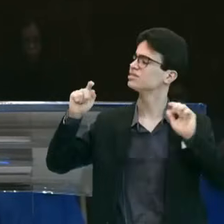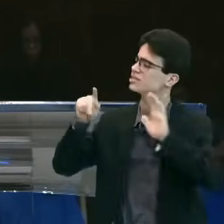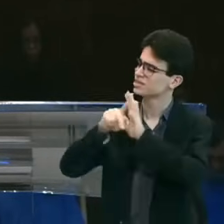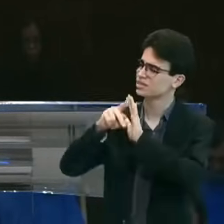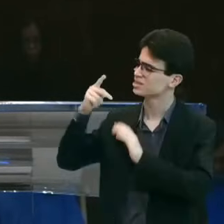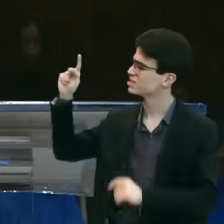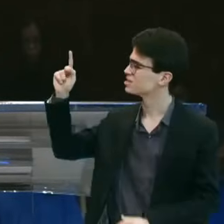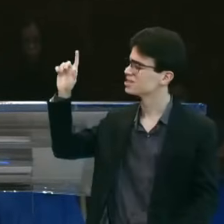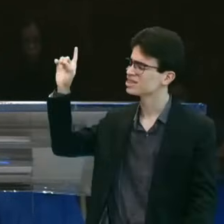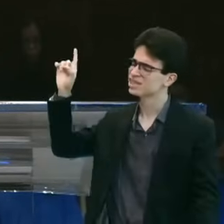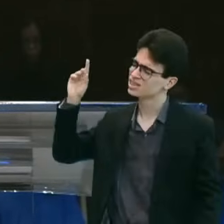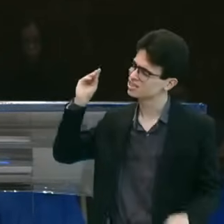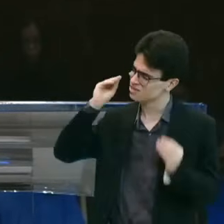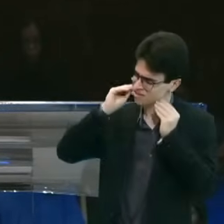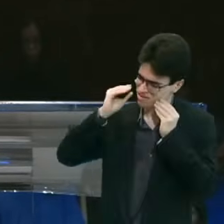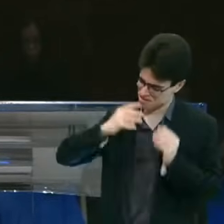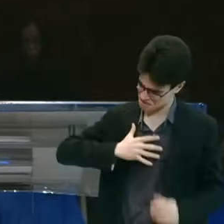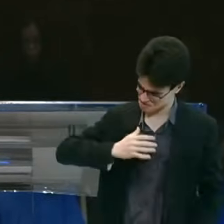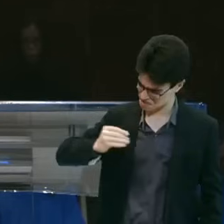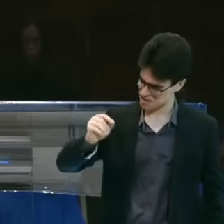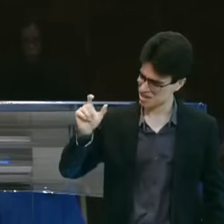teus filhinhos amados,